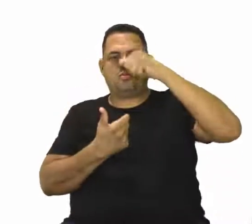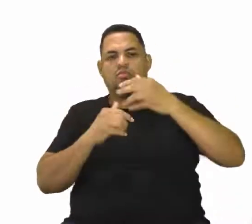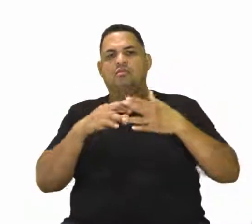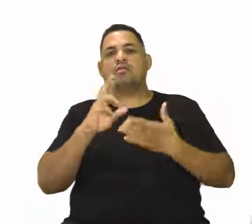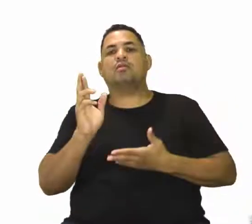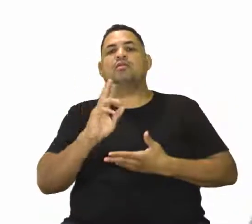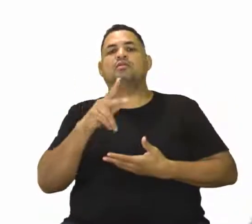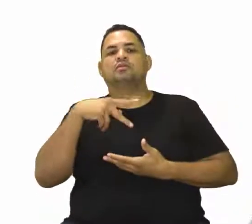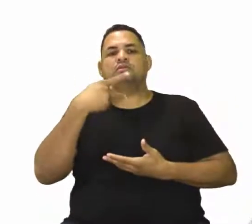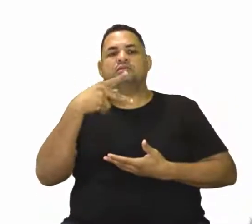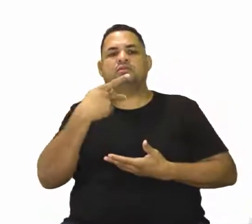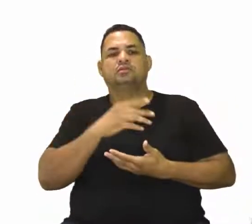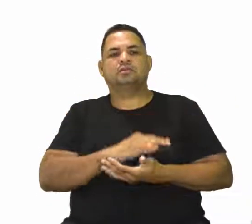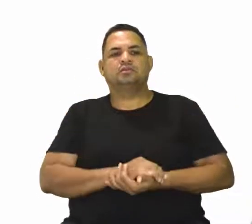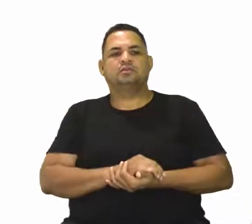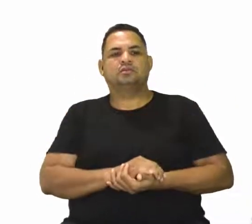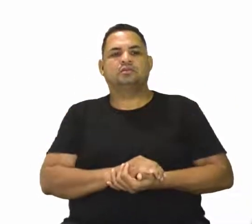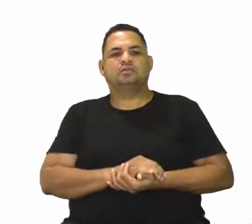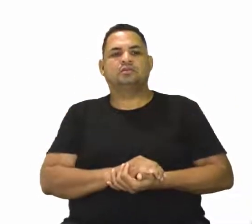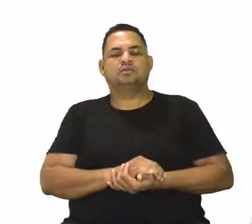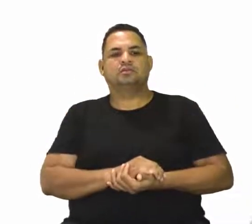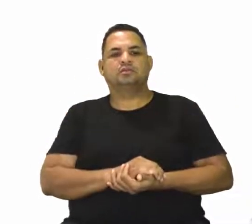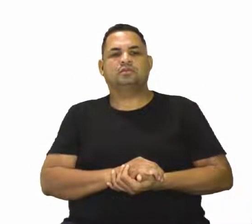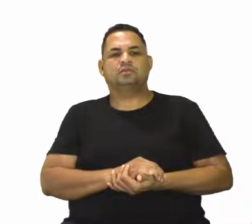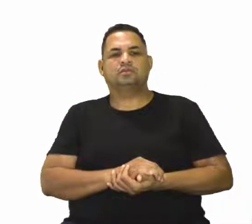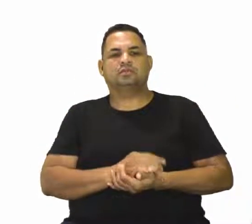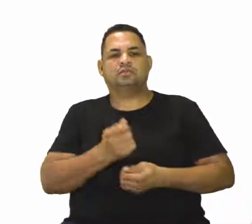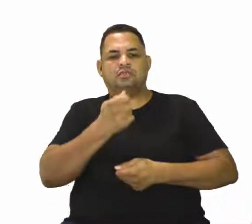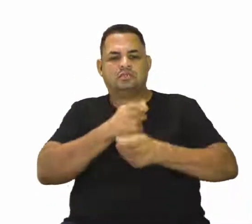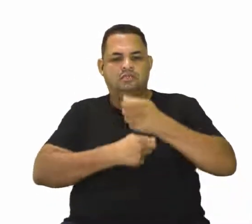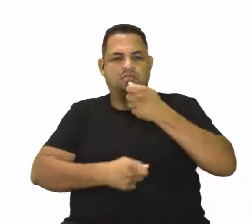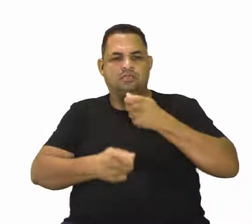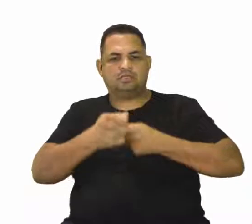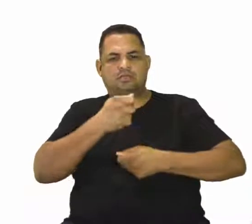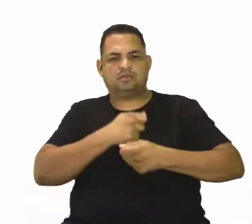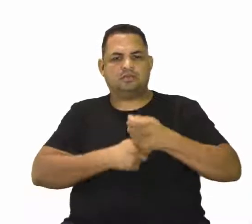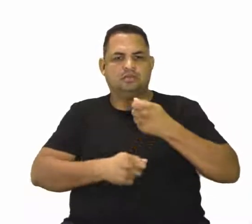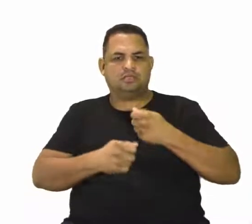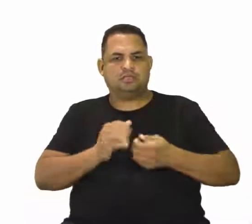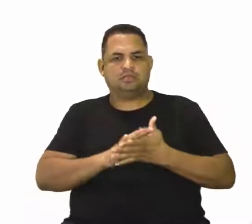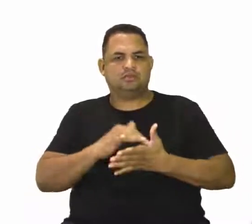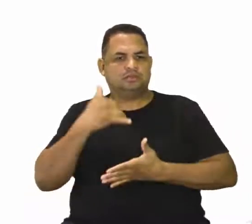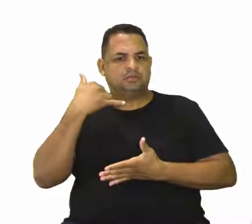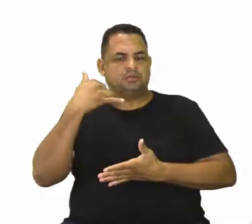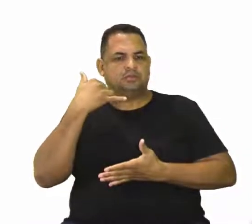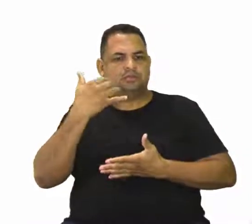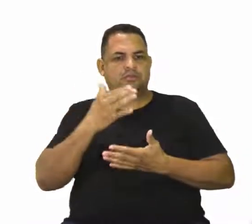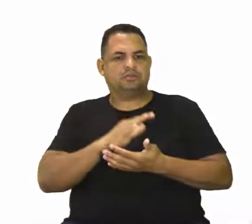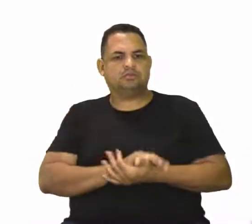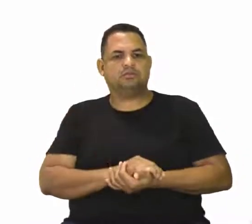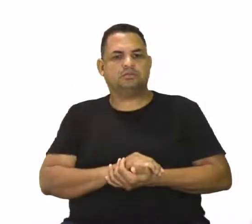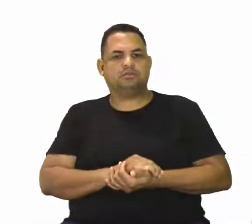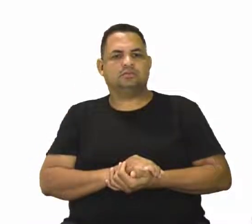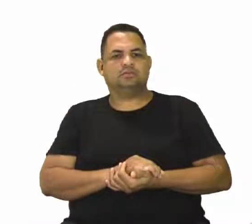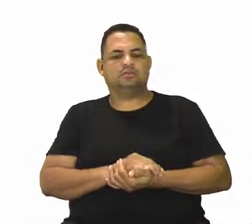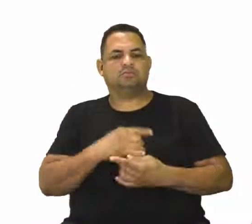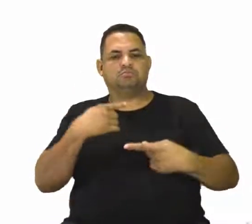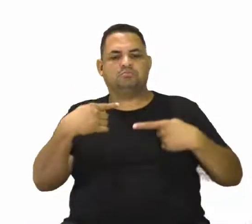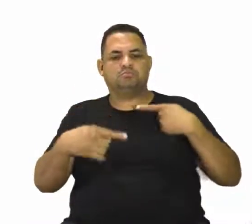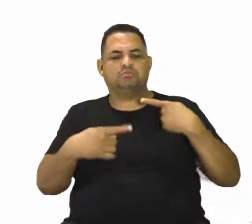quem nós estamos falando letra a e a economia celular a letra b